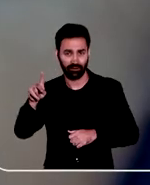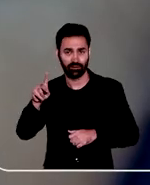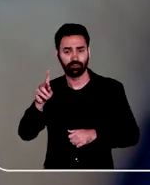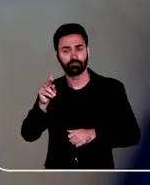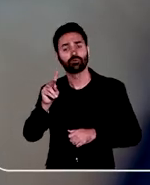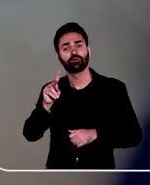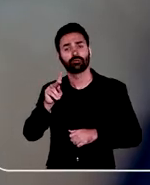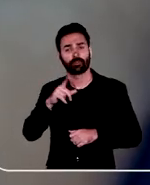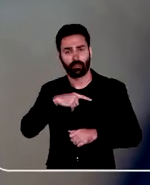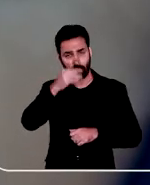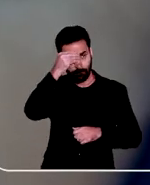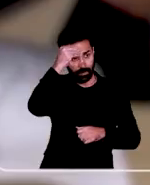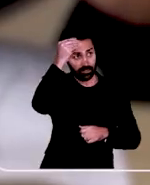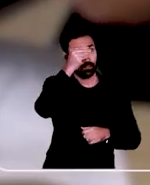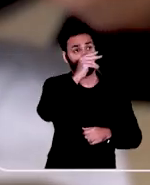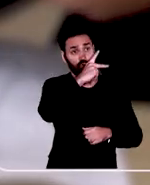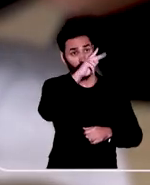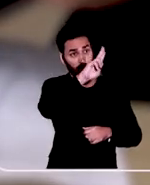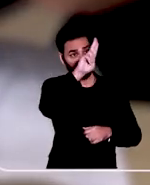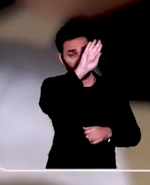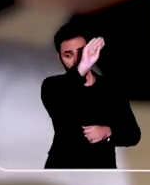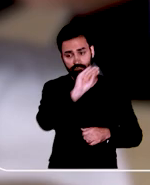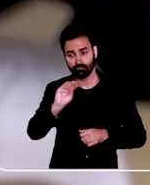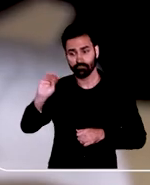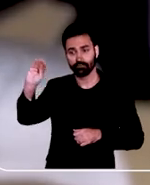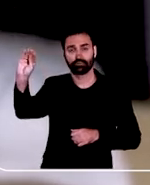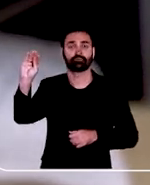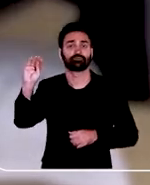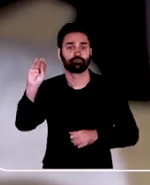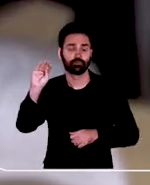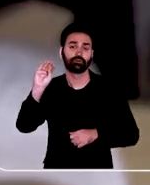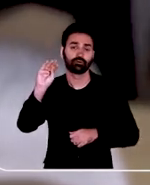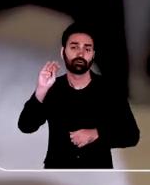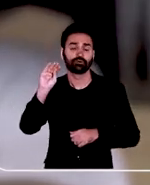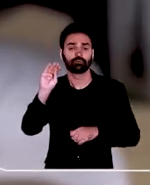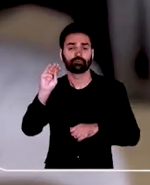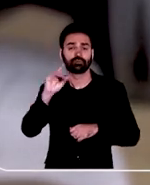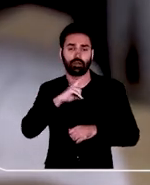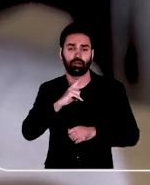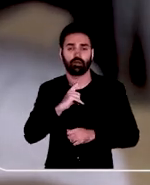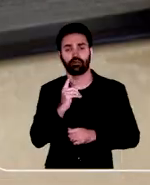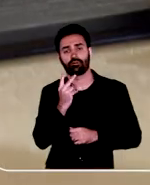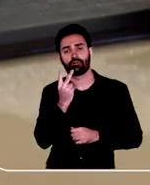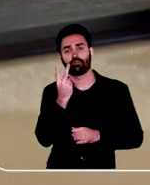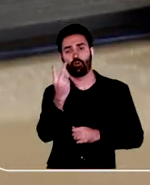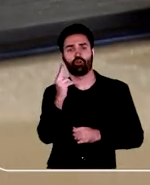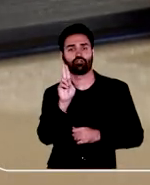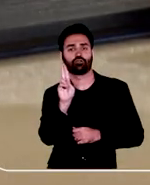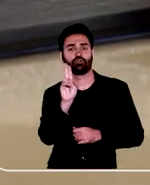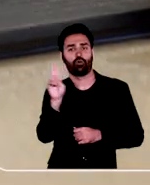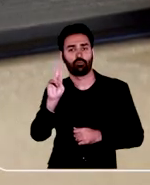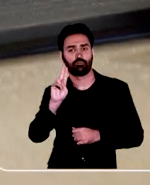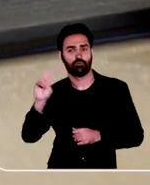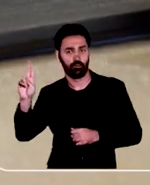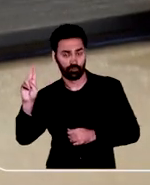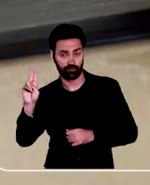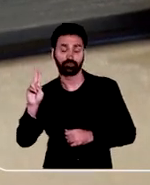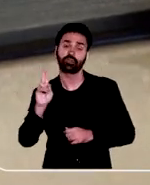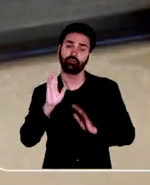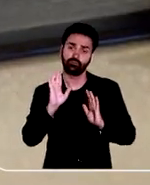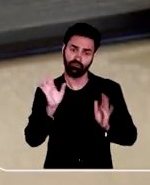de alterar o registro de nascimento para incluir o sobrenome do padrinho ao nome formando a partir do acréscimo um primeiro nome